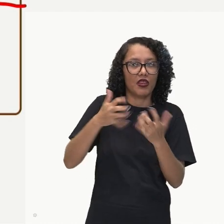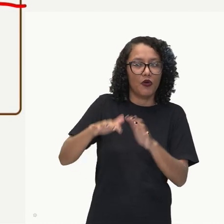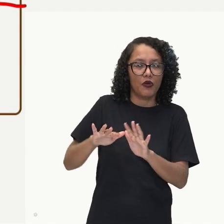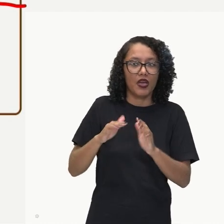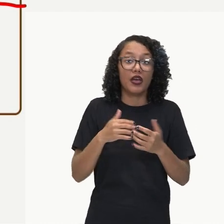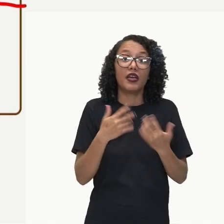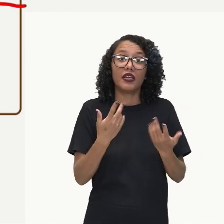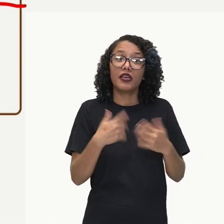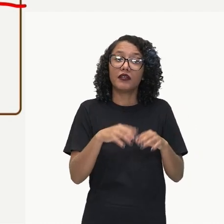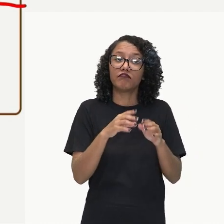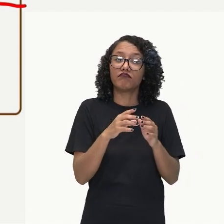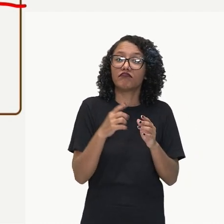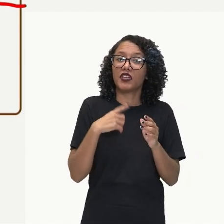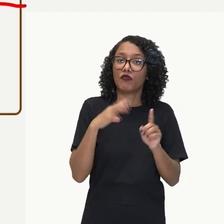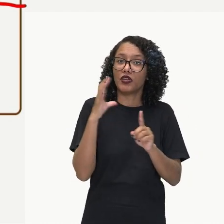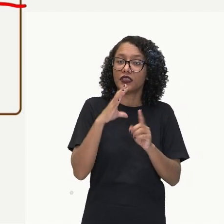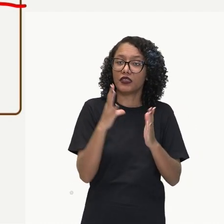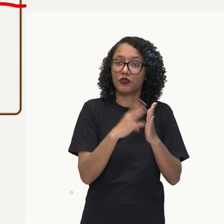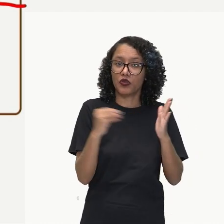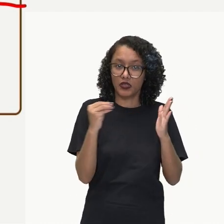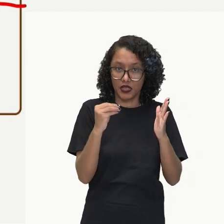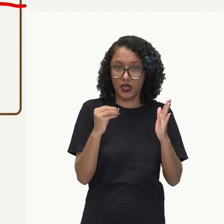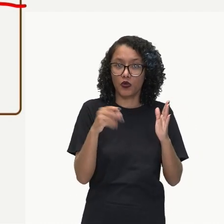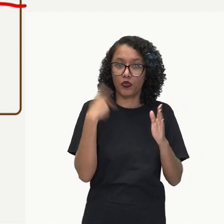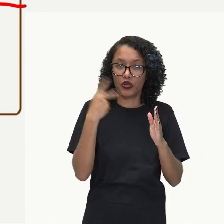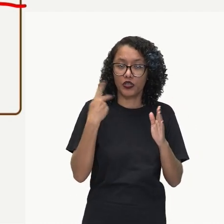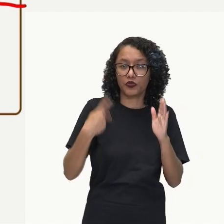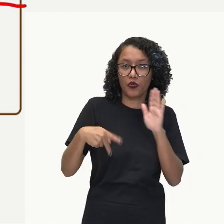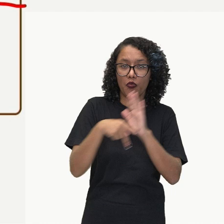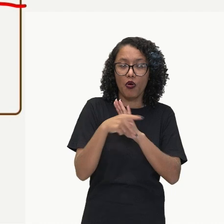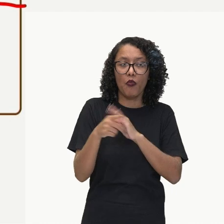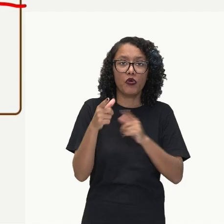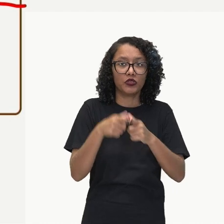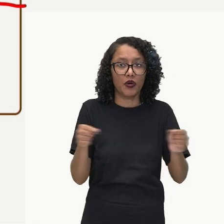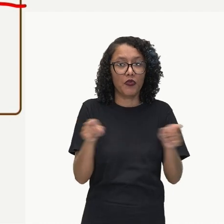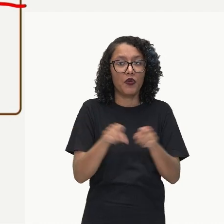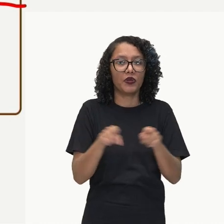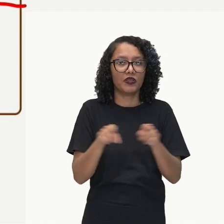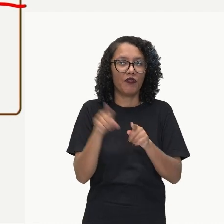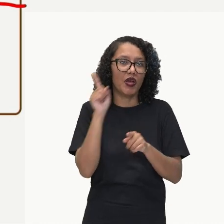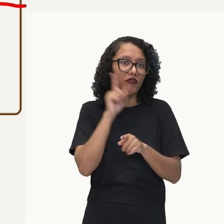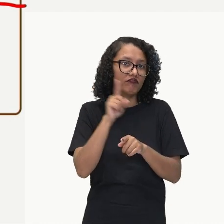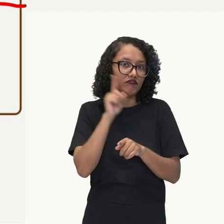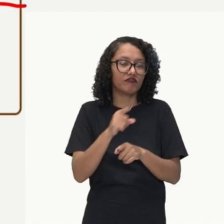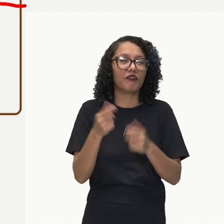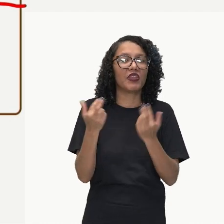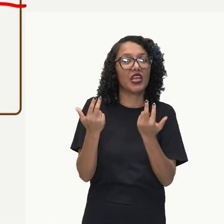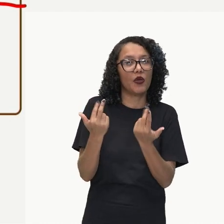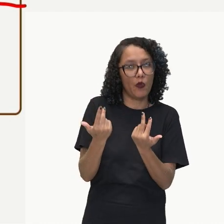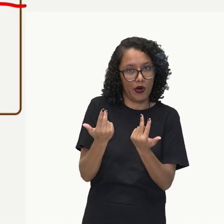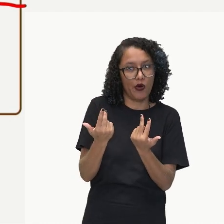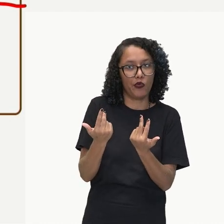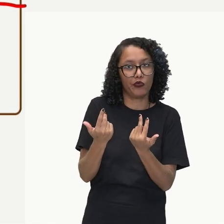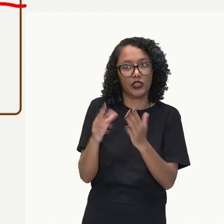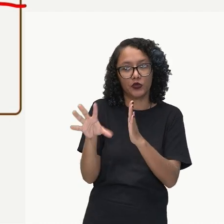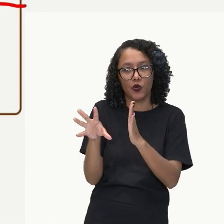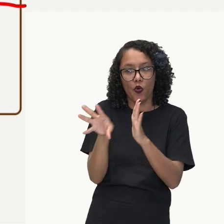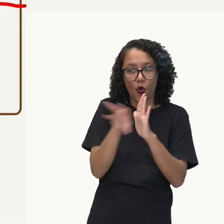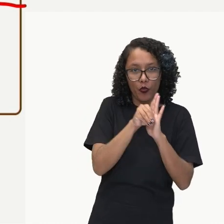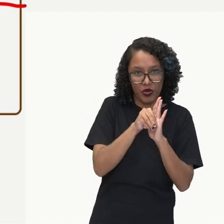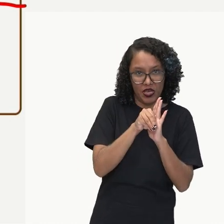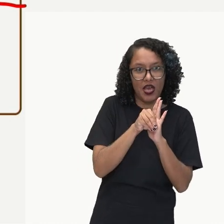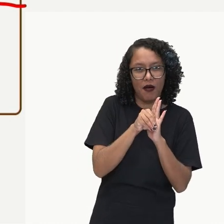modelos político-econômico, tanto do Japão quanto dos Estados Unidos. Então, eles começam, né, a observar que